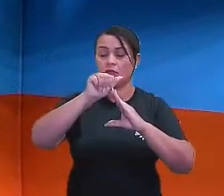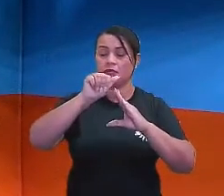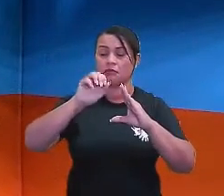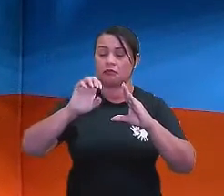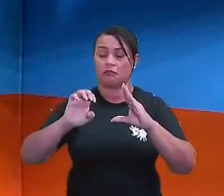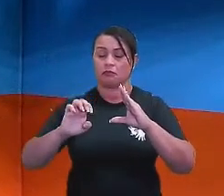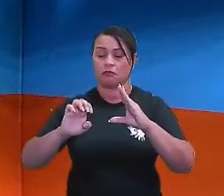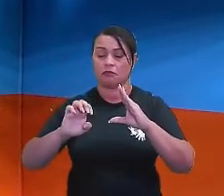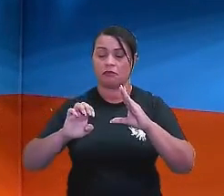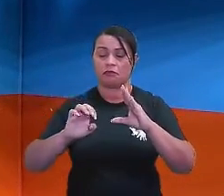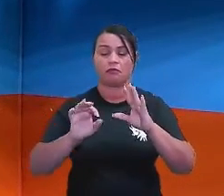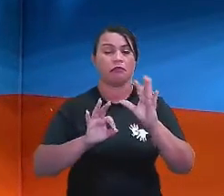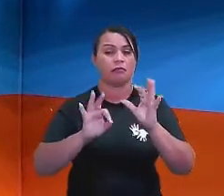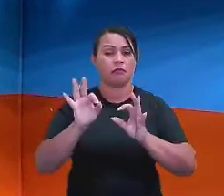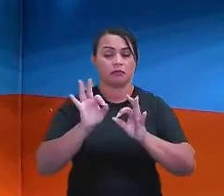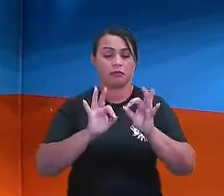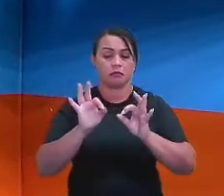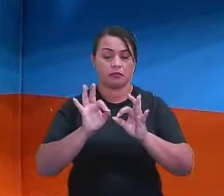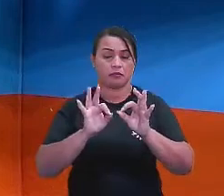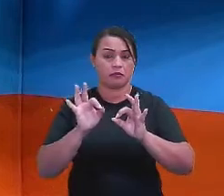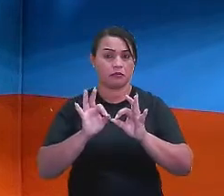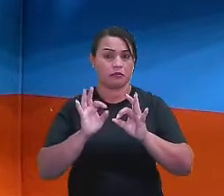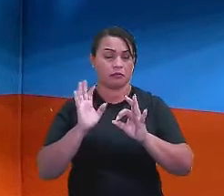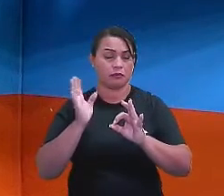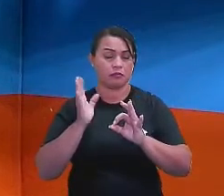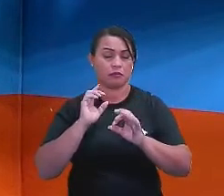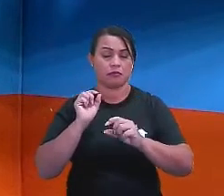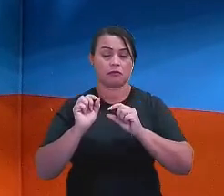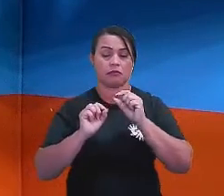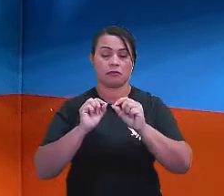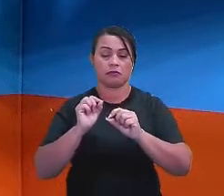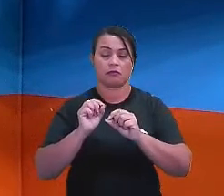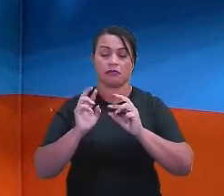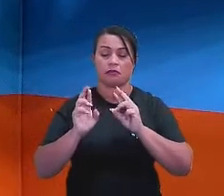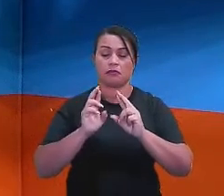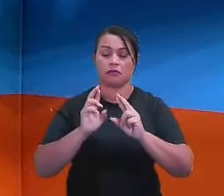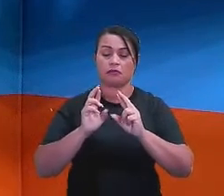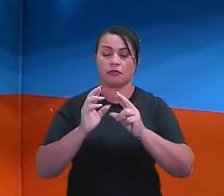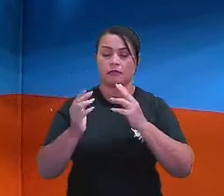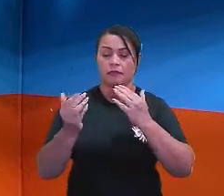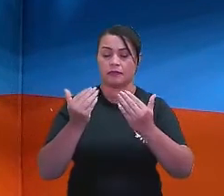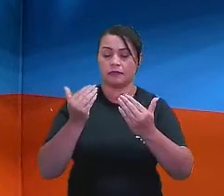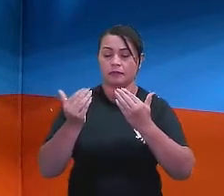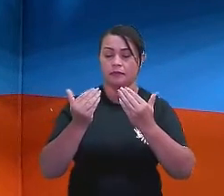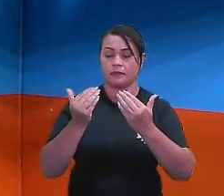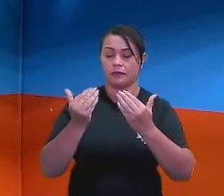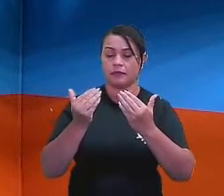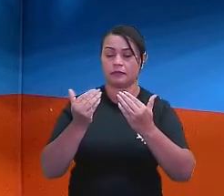Pronto, está montada aí a minha relação de